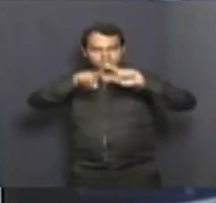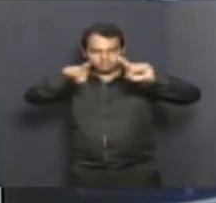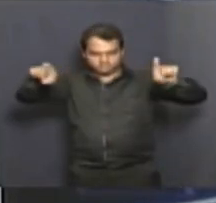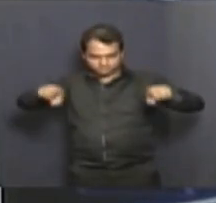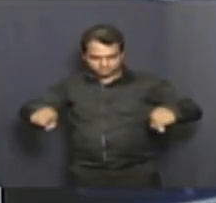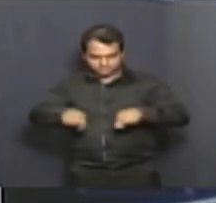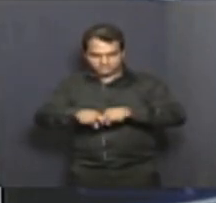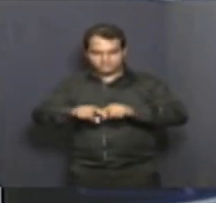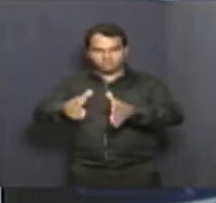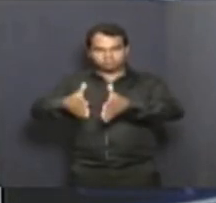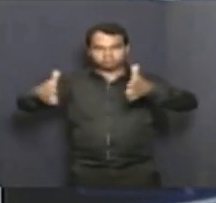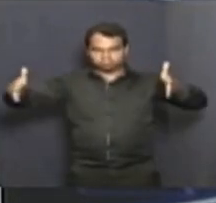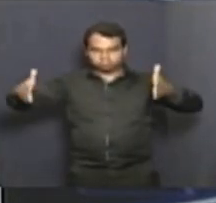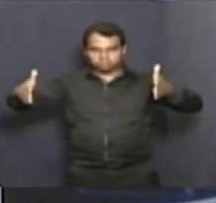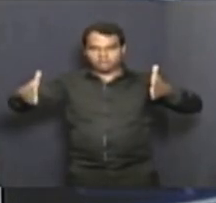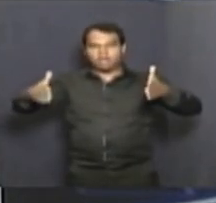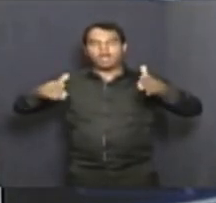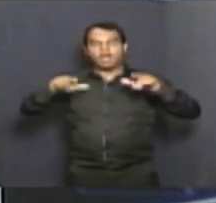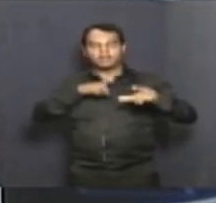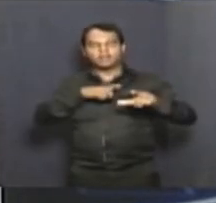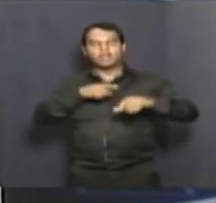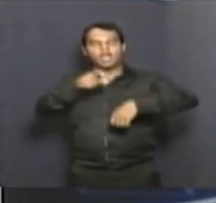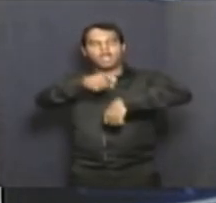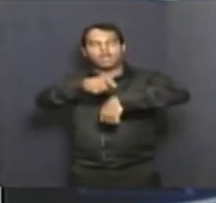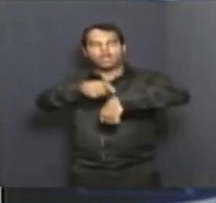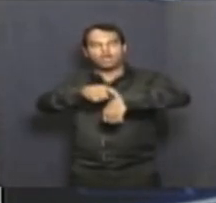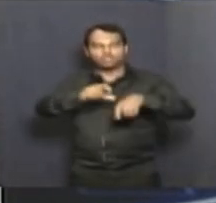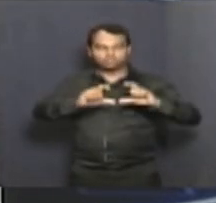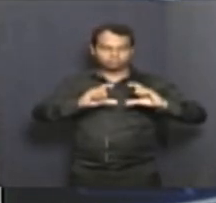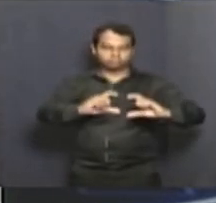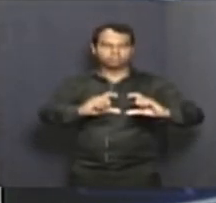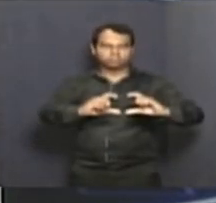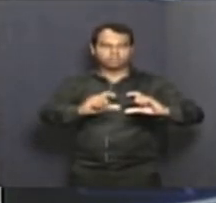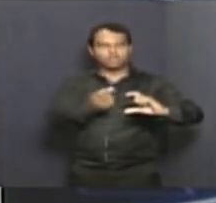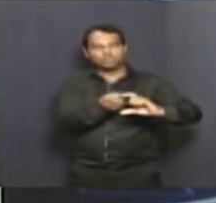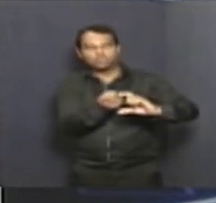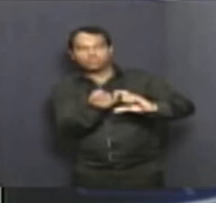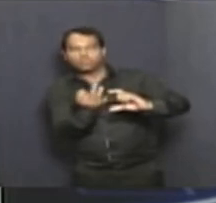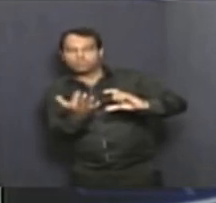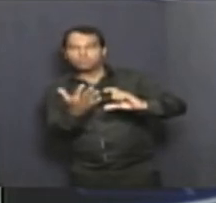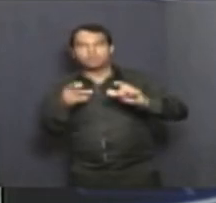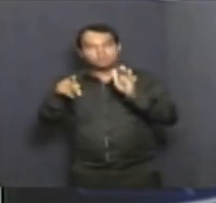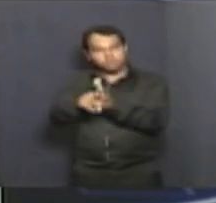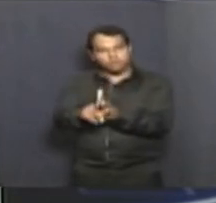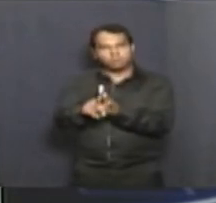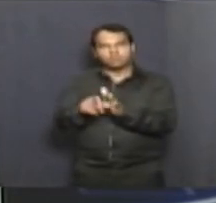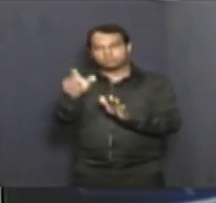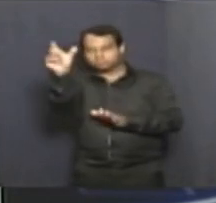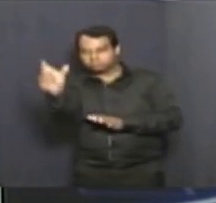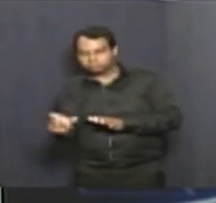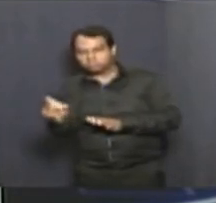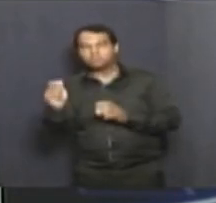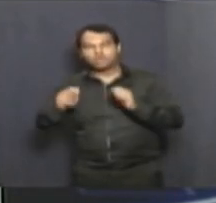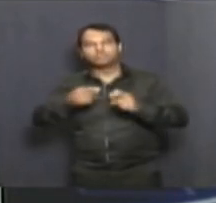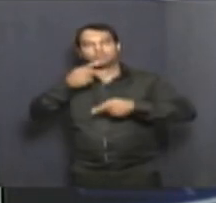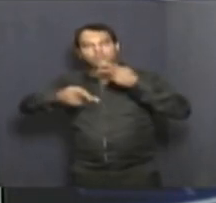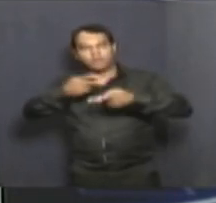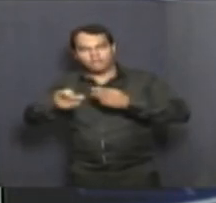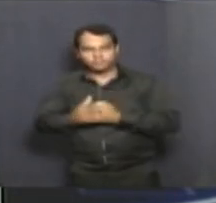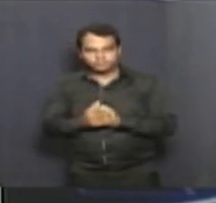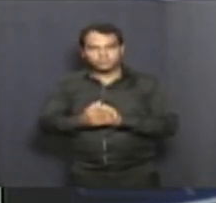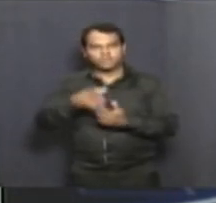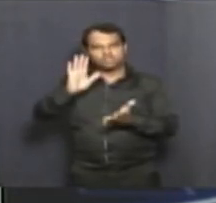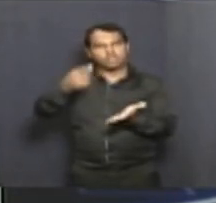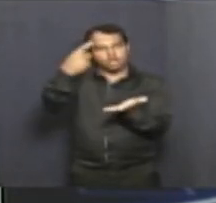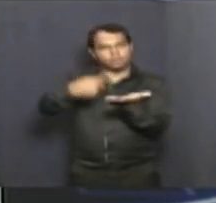agora estava com a minha imagem vai ter um relógio com a contagem regressiva que cada candidato vai poder acompanhar conforme combinado